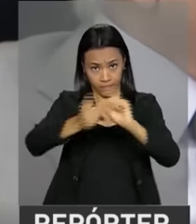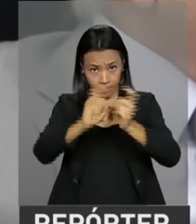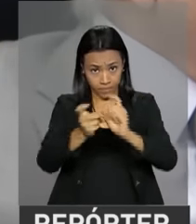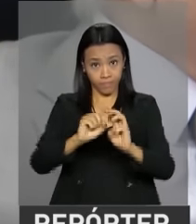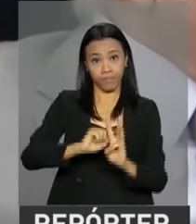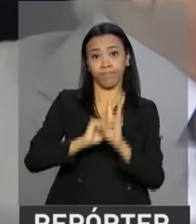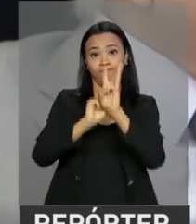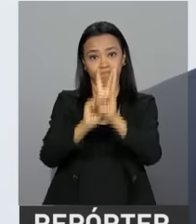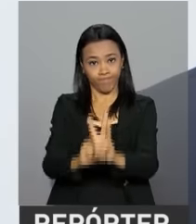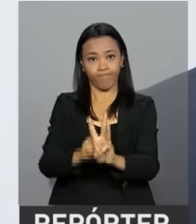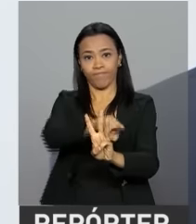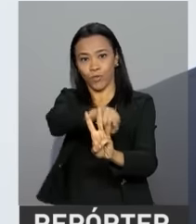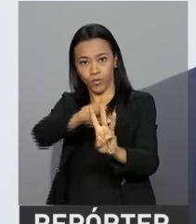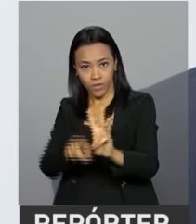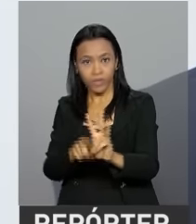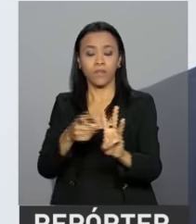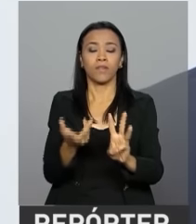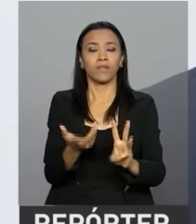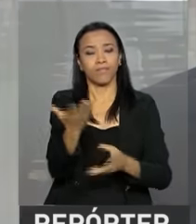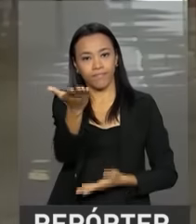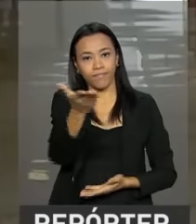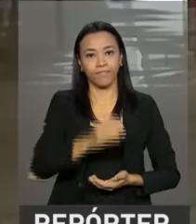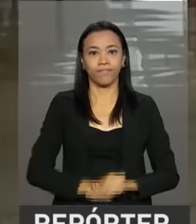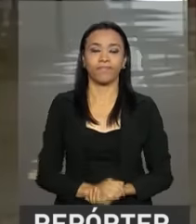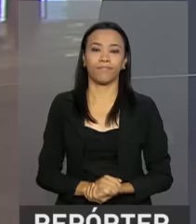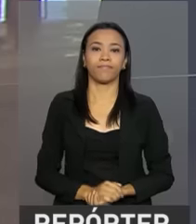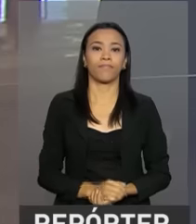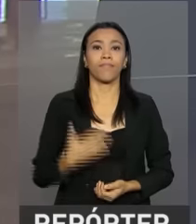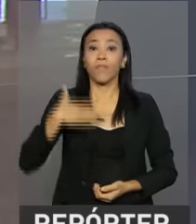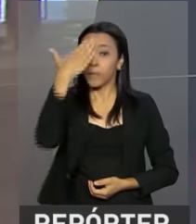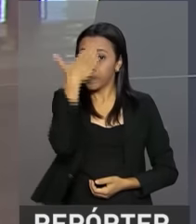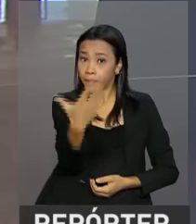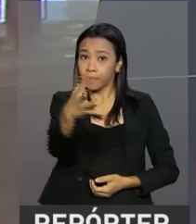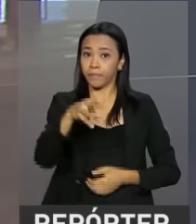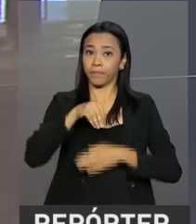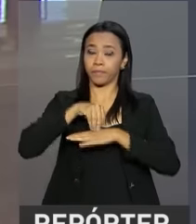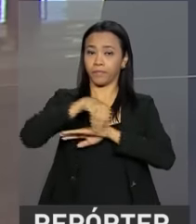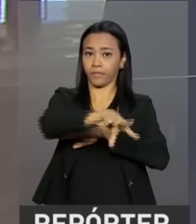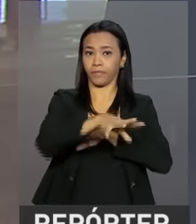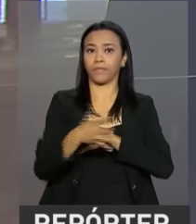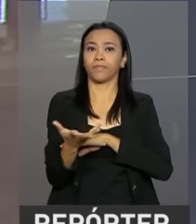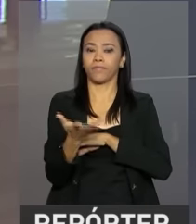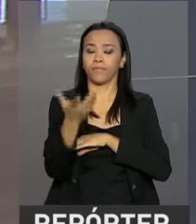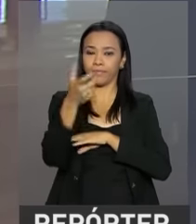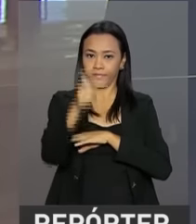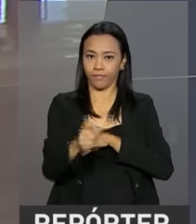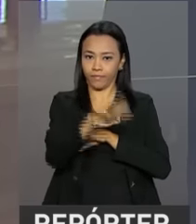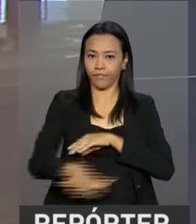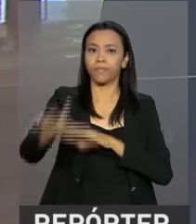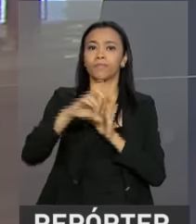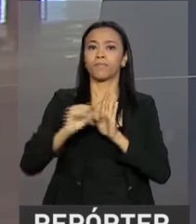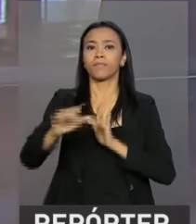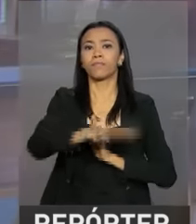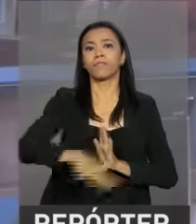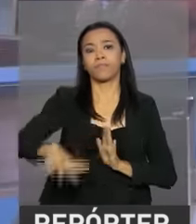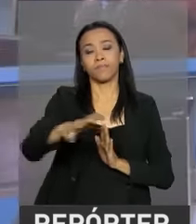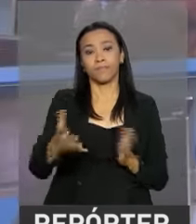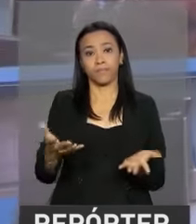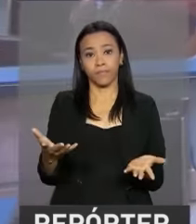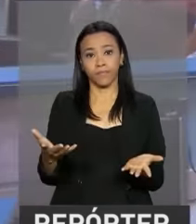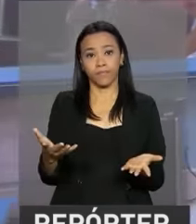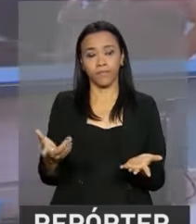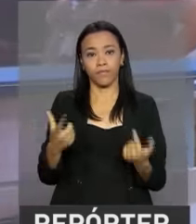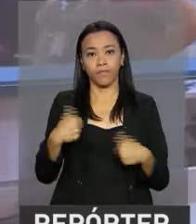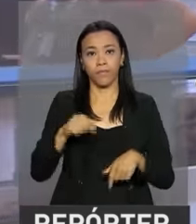e gestão Diogo Oliveira Leandra com você obrigado Taísa pelas suas informações aí do Palácio do Planalto e que e